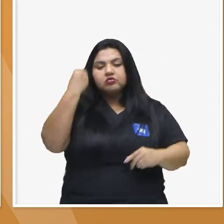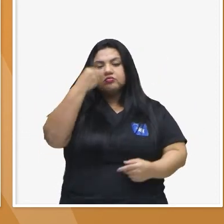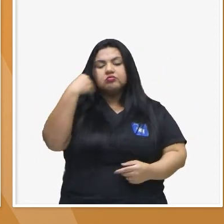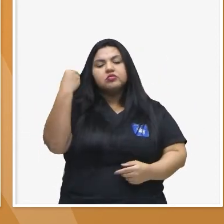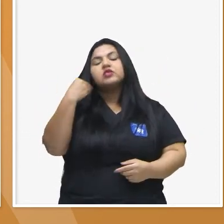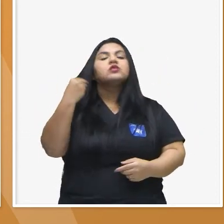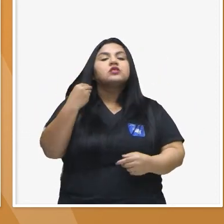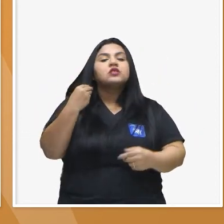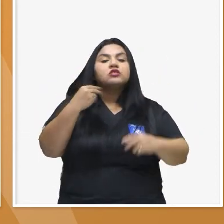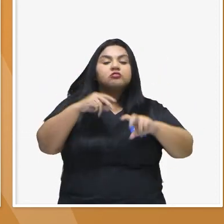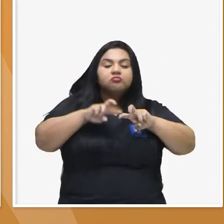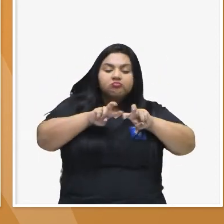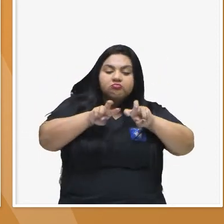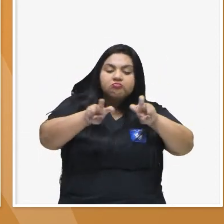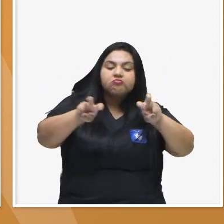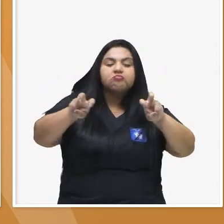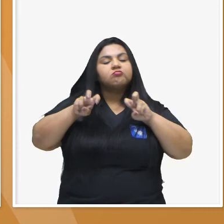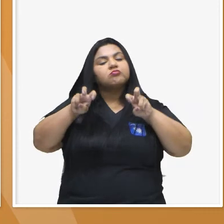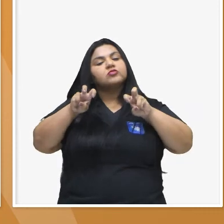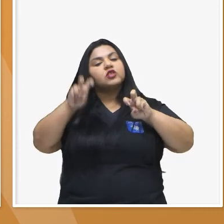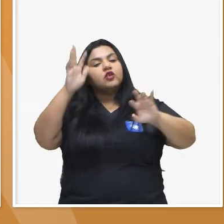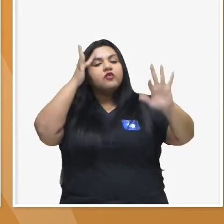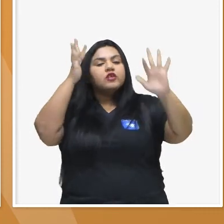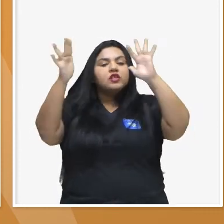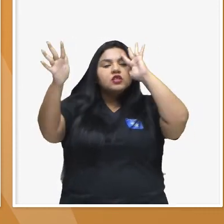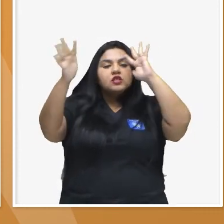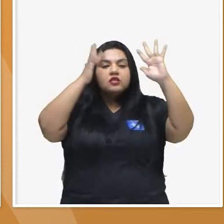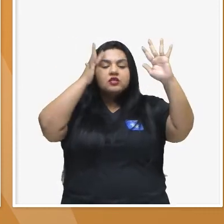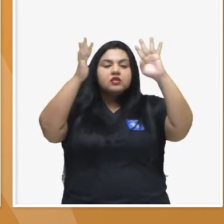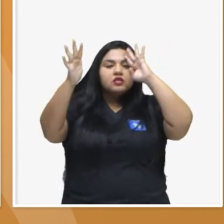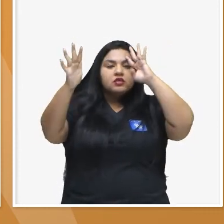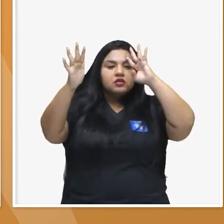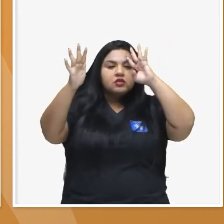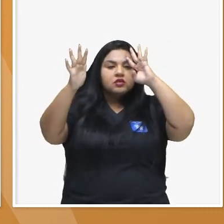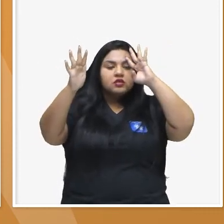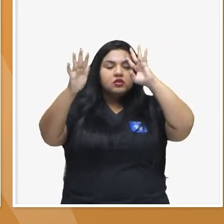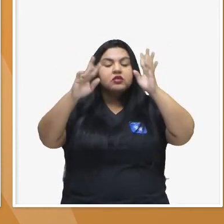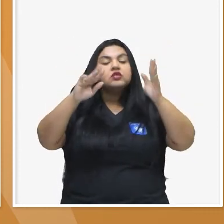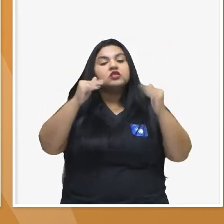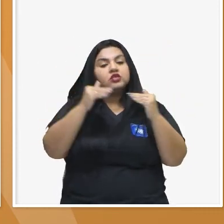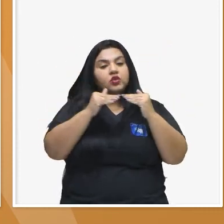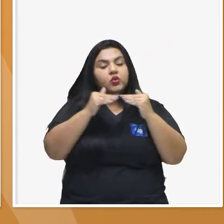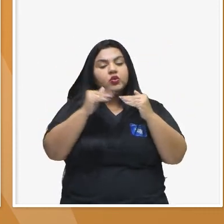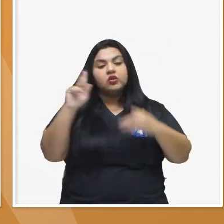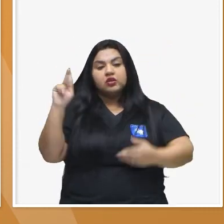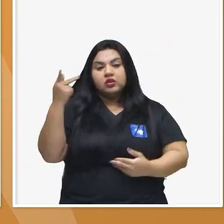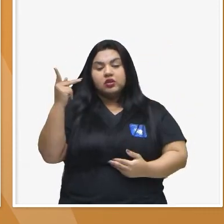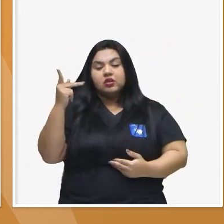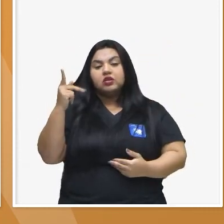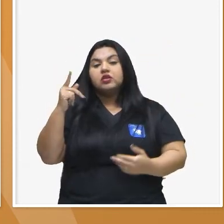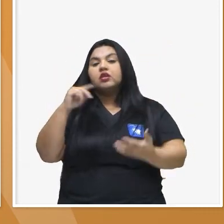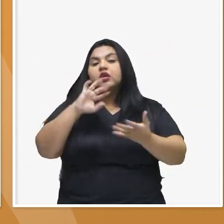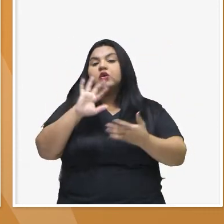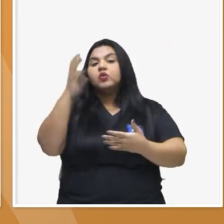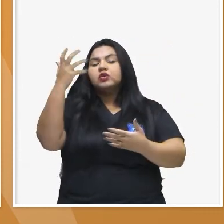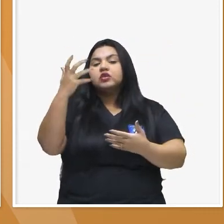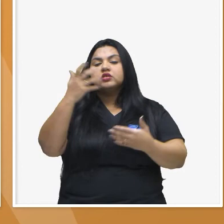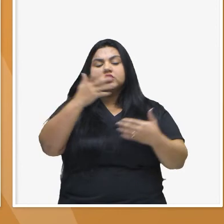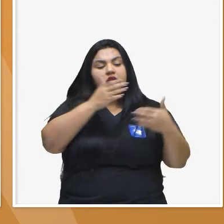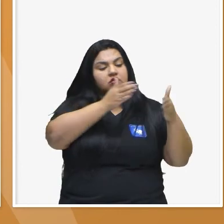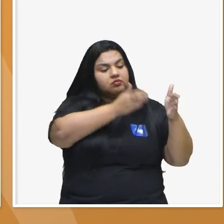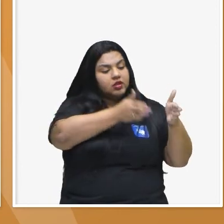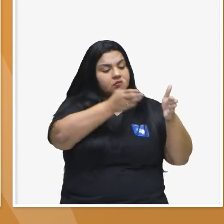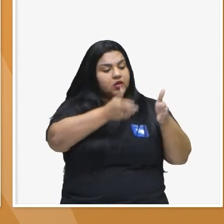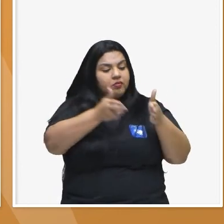de profunda reflexão sobre nossas experiências, segundo o Hegel, ela se dá através de estágios da